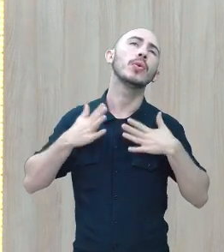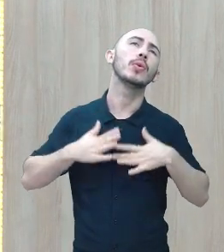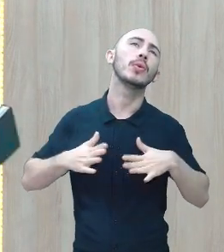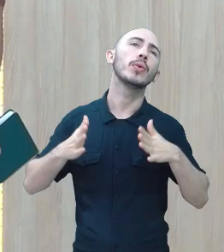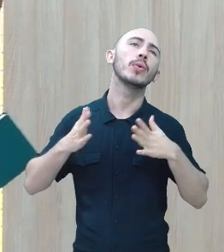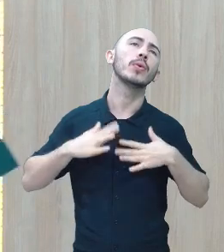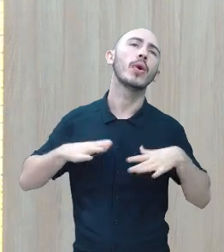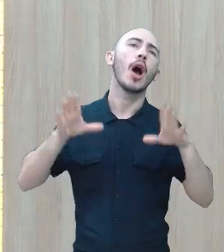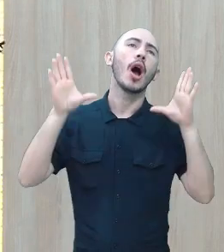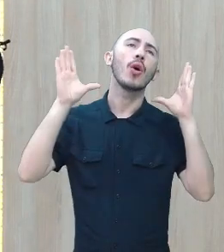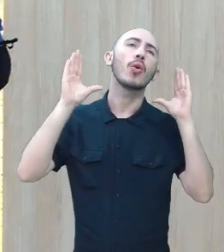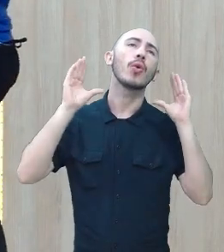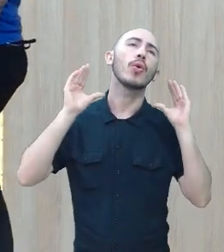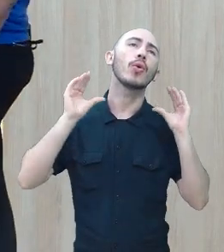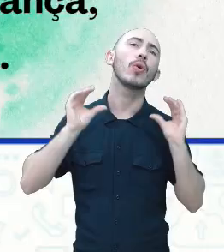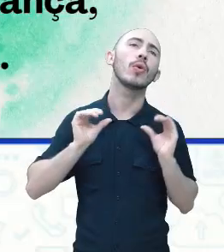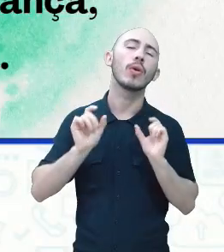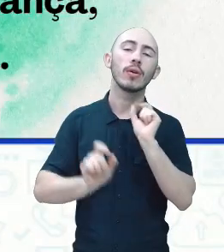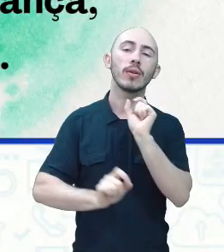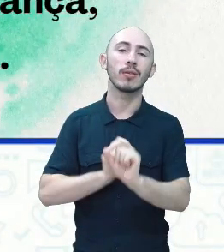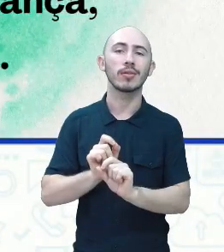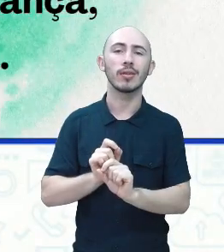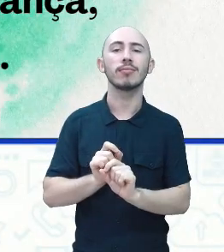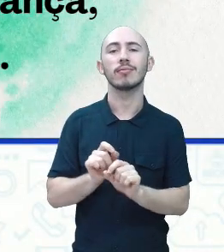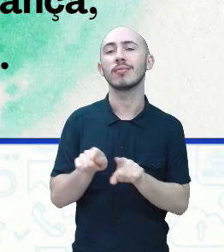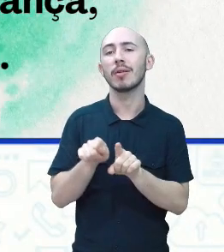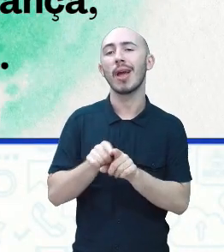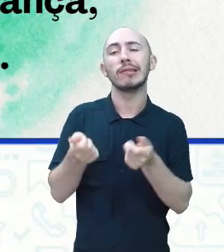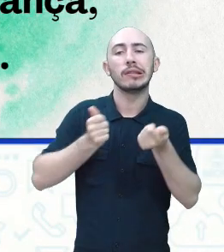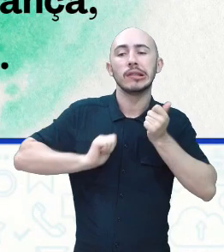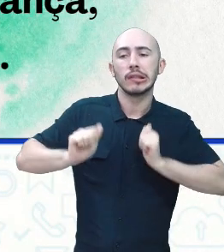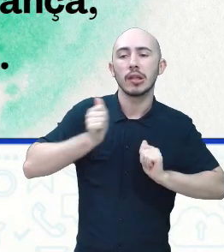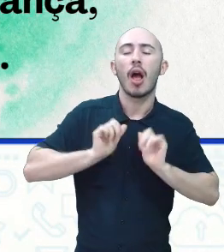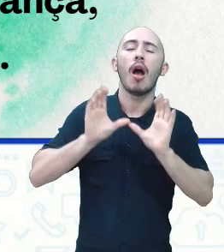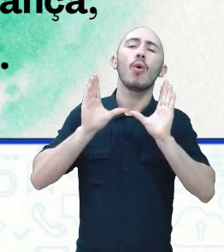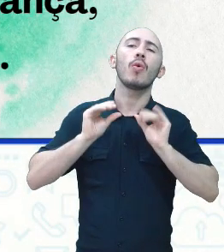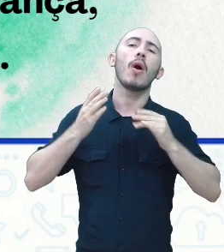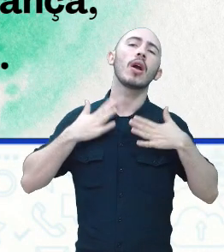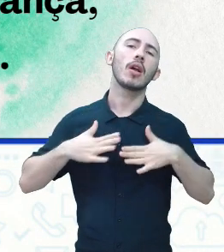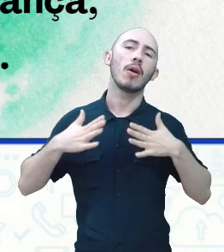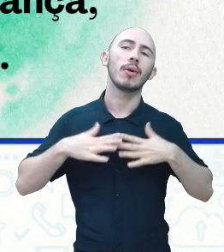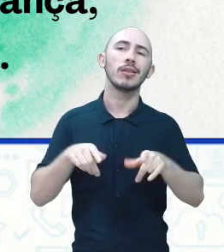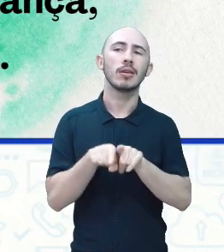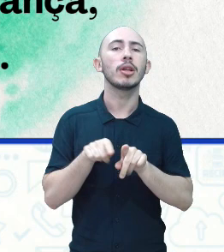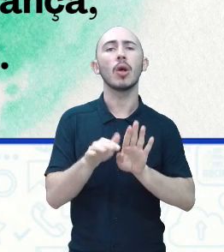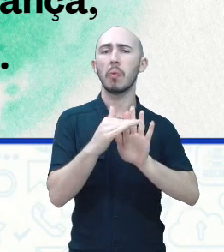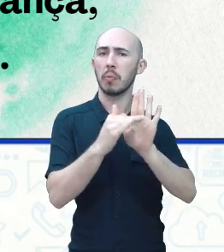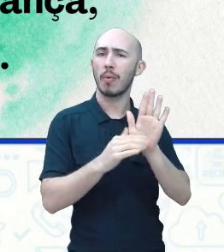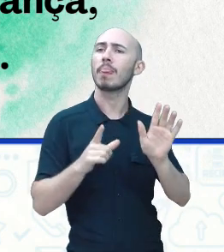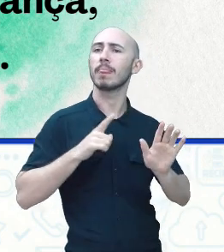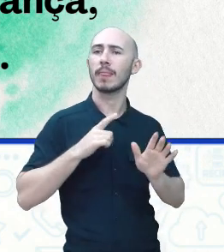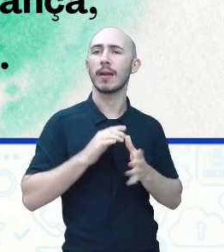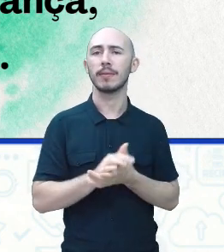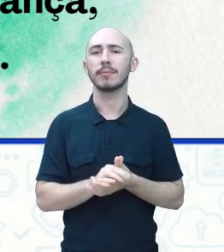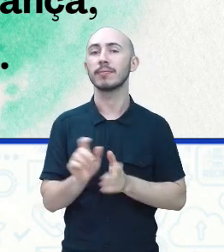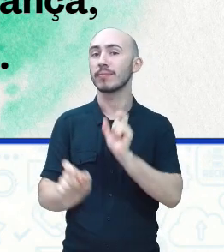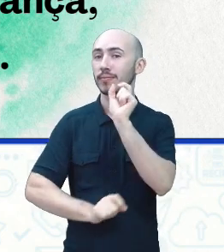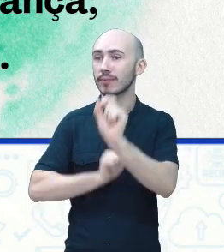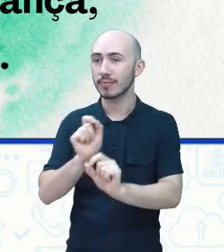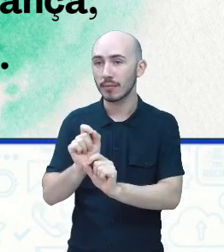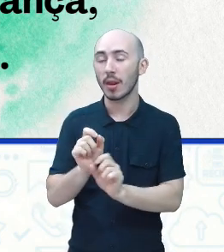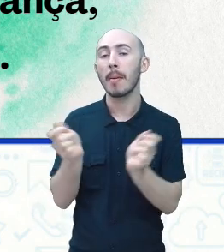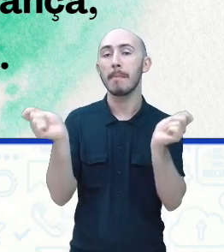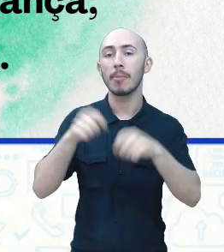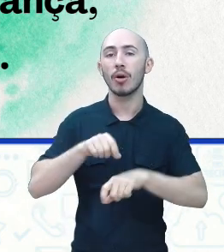ansiedade. Então, esses tipos de tutoriais para meditação envolvem vários aspectos. Eu posso